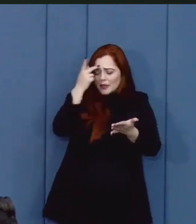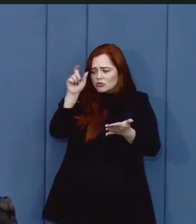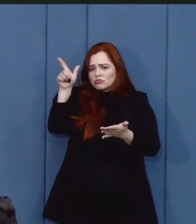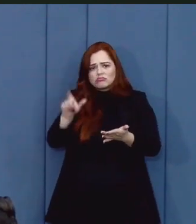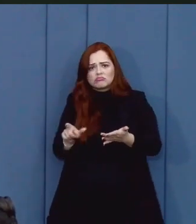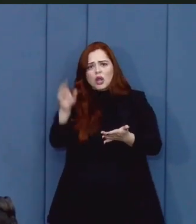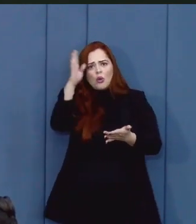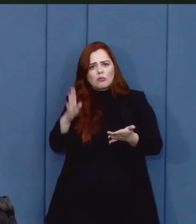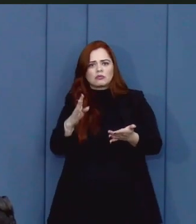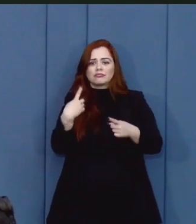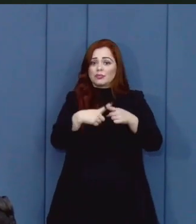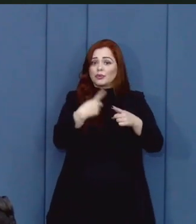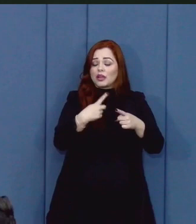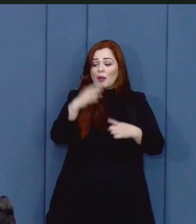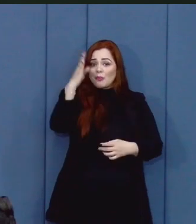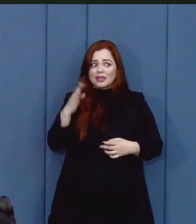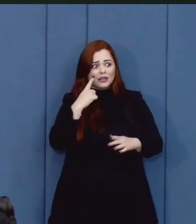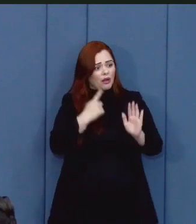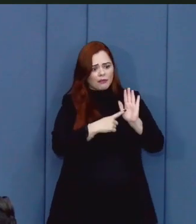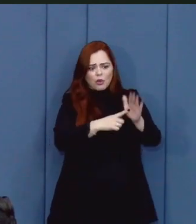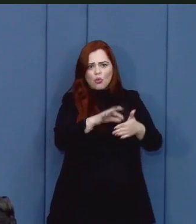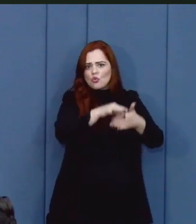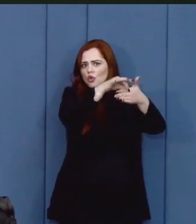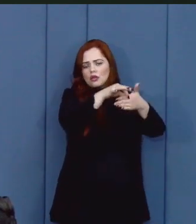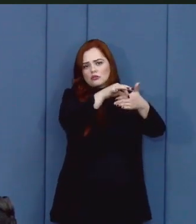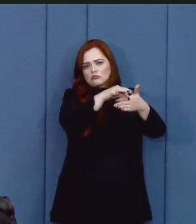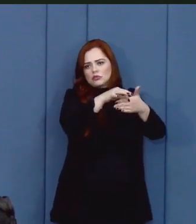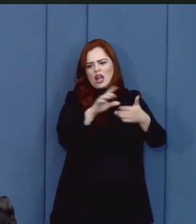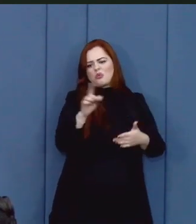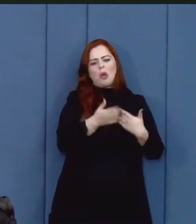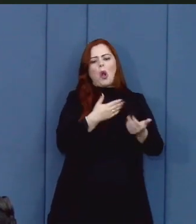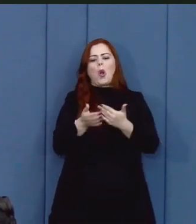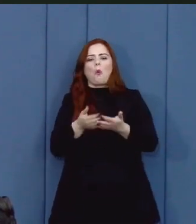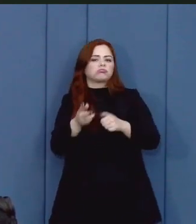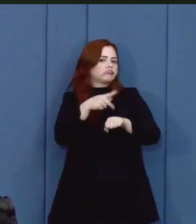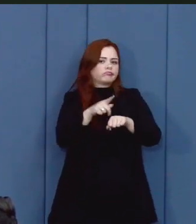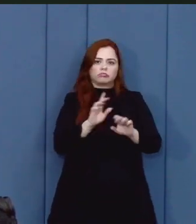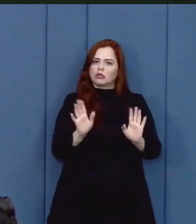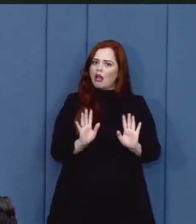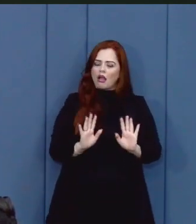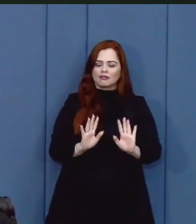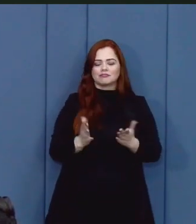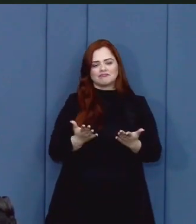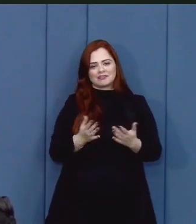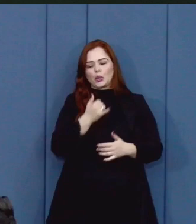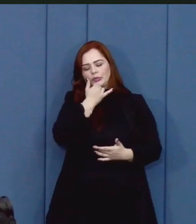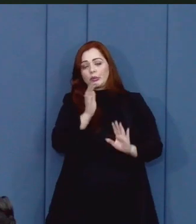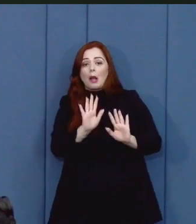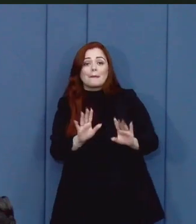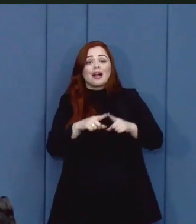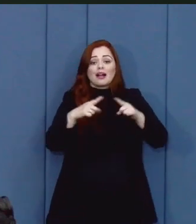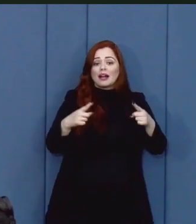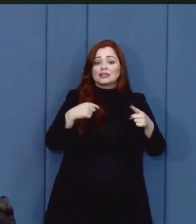gente, é referência na área de alimentos, sabe? A gente não é qualquer país, né? Quer dizer,